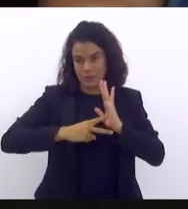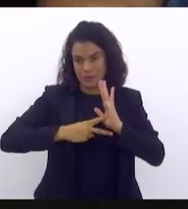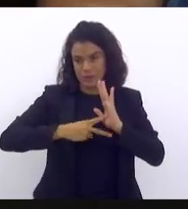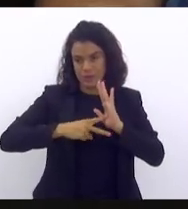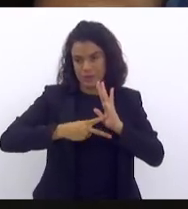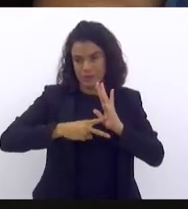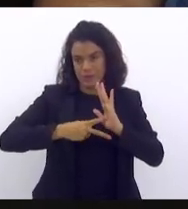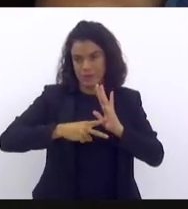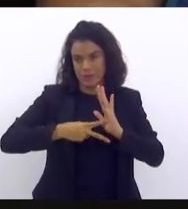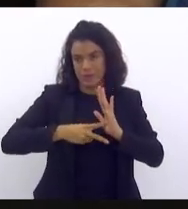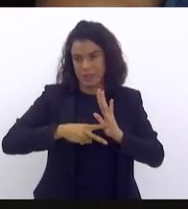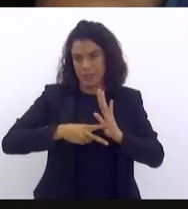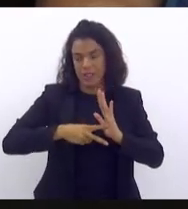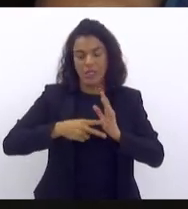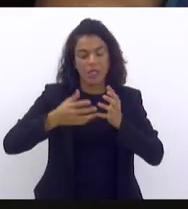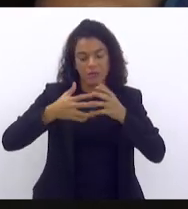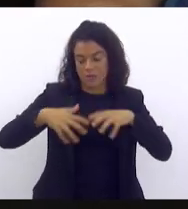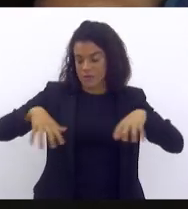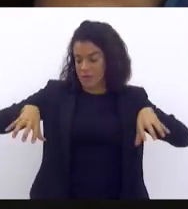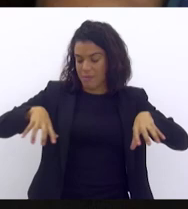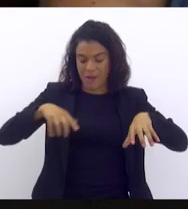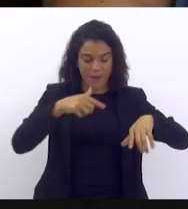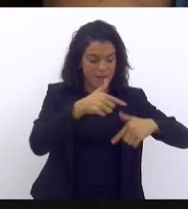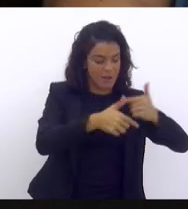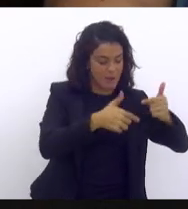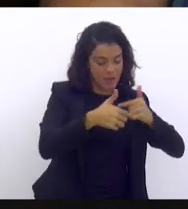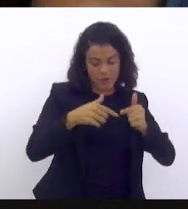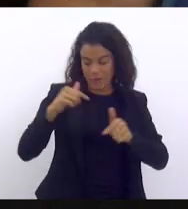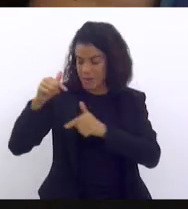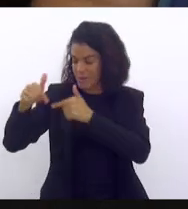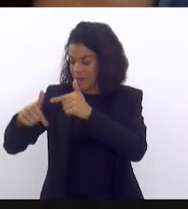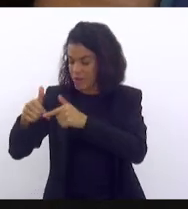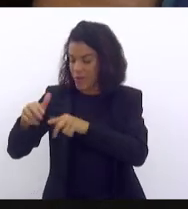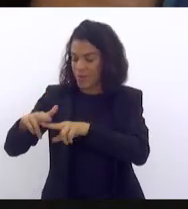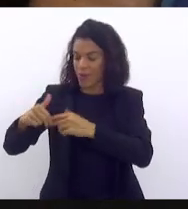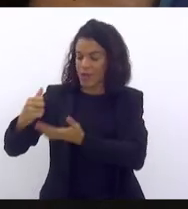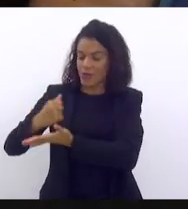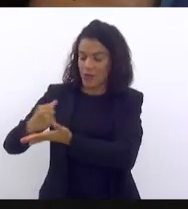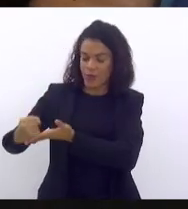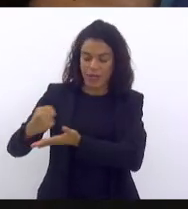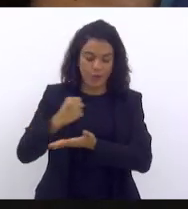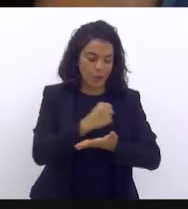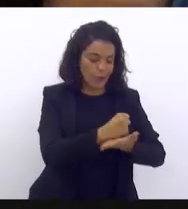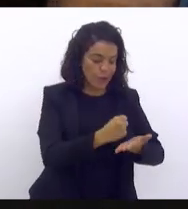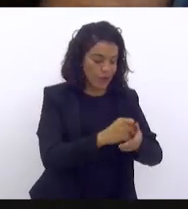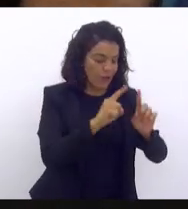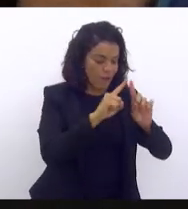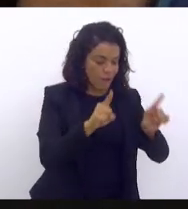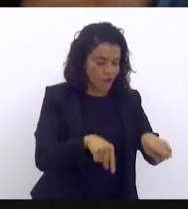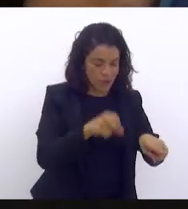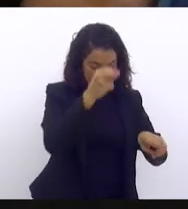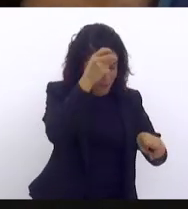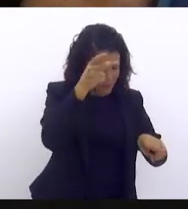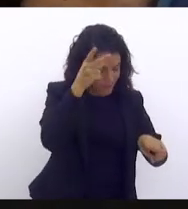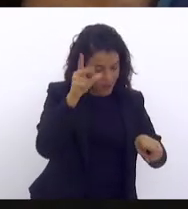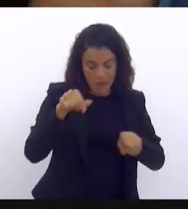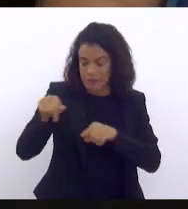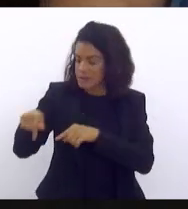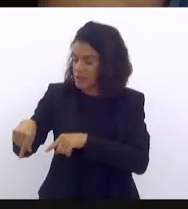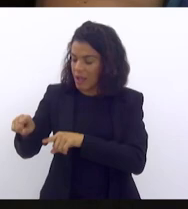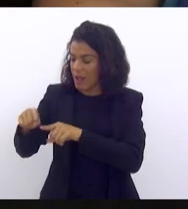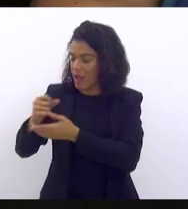de um sindicato que não separa os trabalhadores pelo seu vínculo. Pouco importa se ele é municipal,